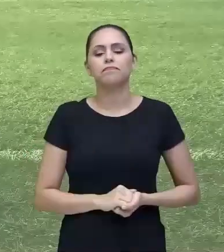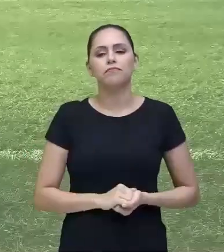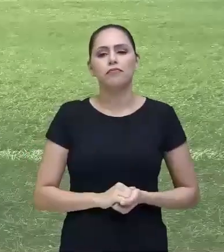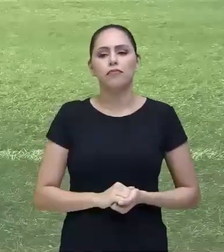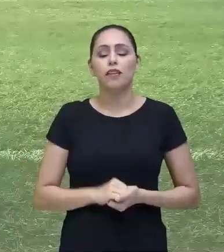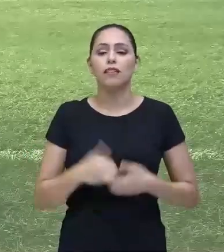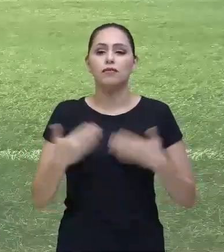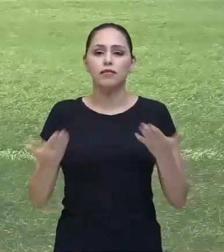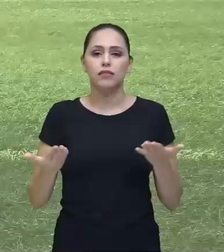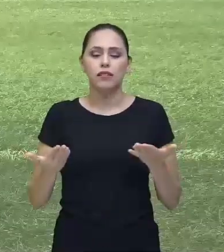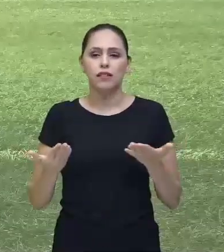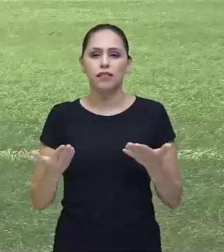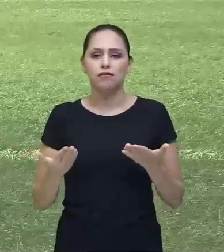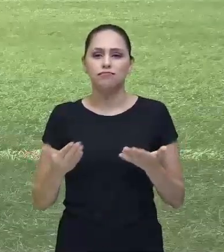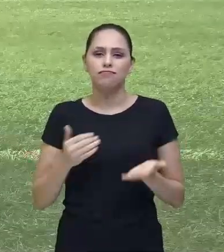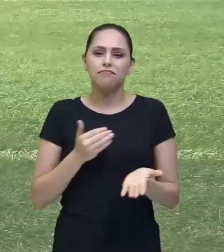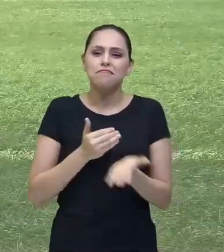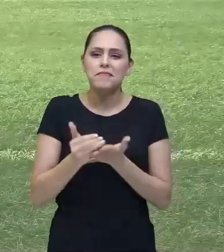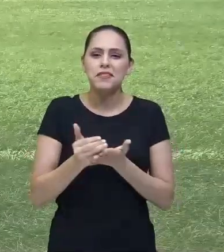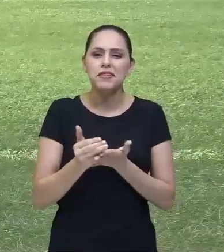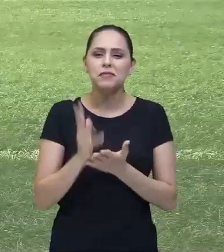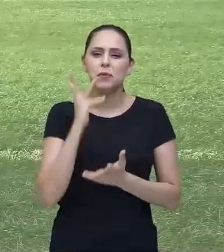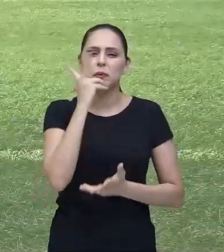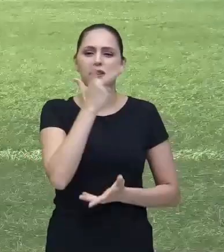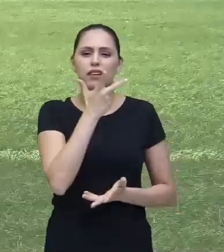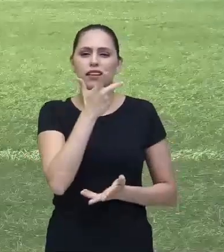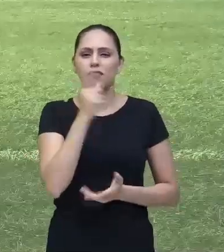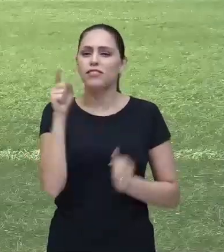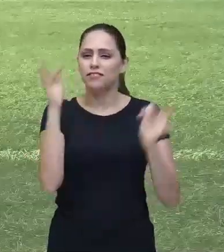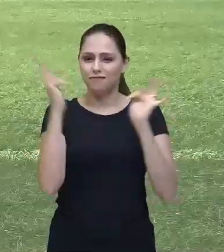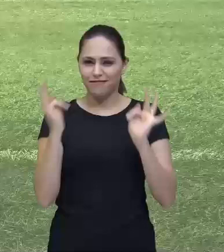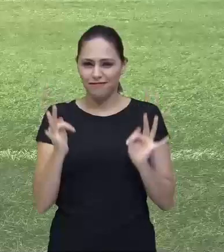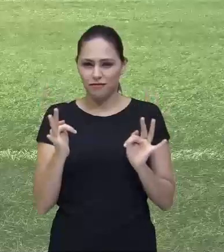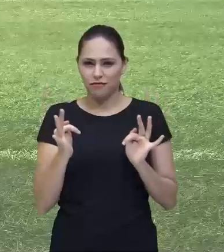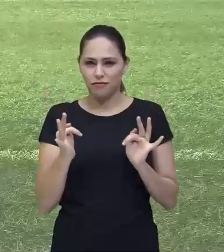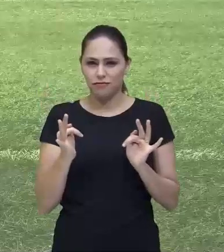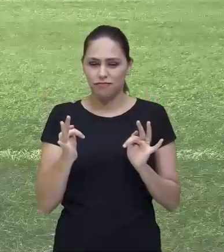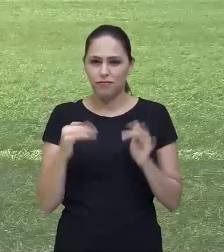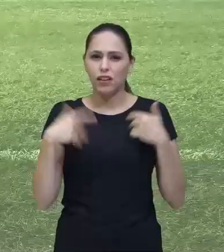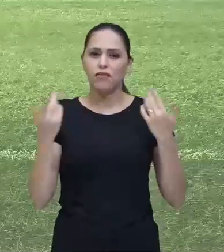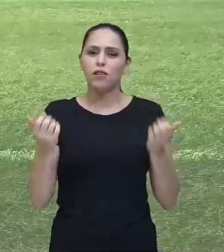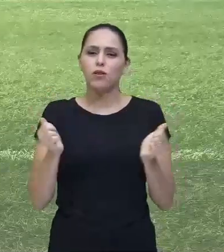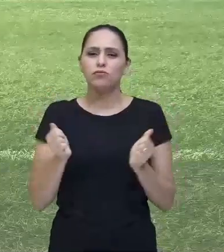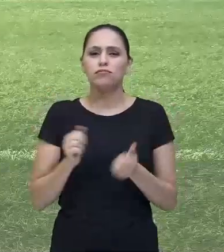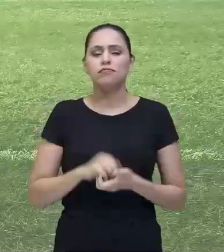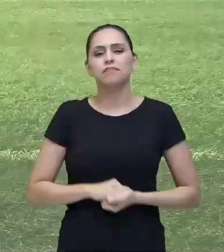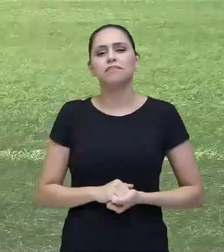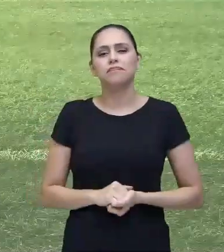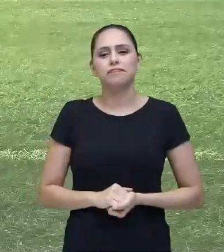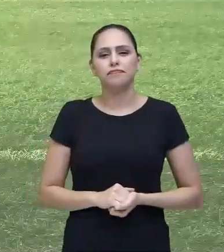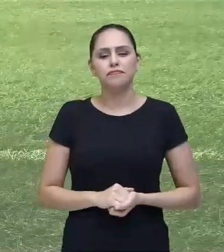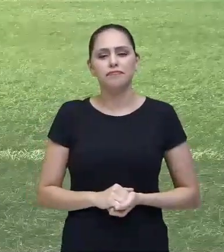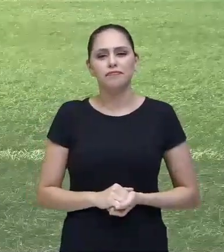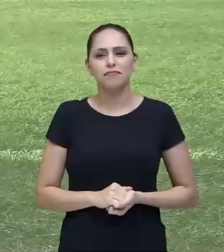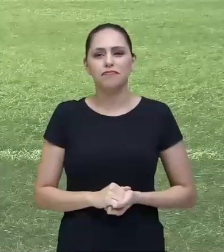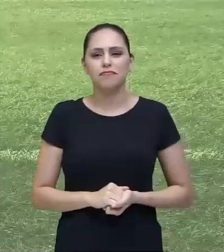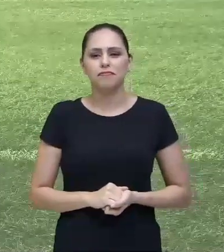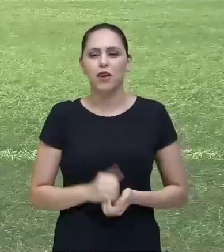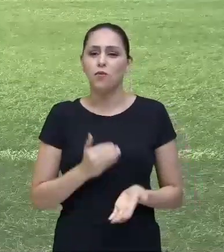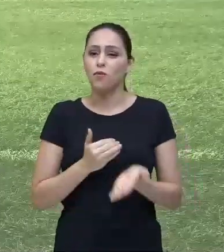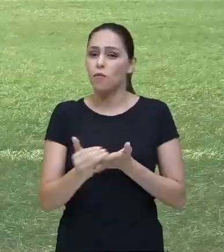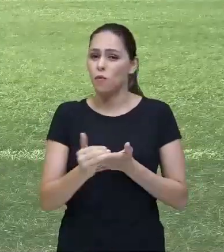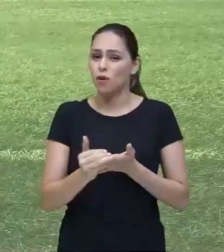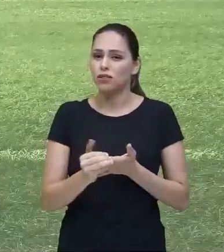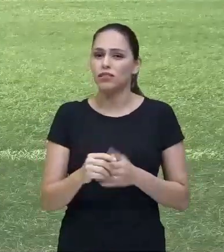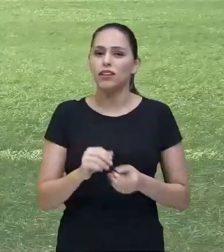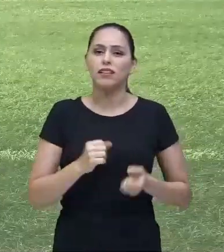tão bonita, você ficou feliz, Nathalie? Agora eu fiquei muito feliz. Então quem sabe você faz a nossa ginástica da alegria? Isso mesmo, vamos lá? Vamos lá, crianças. Vamos lá,